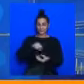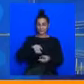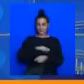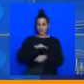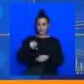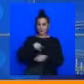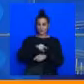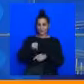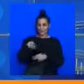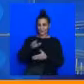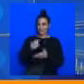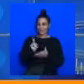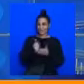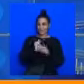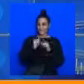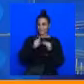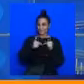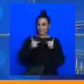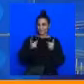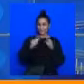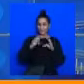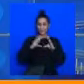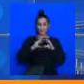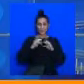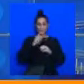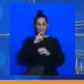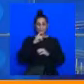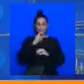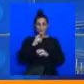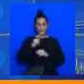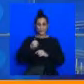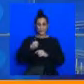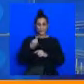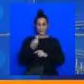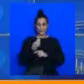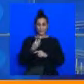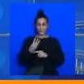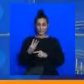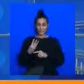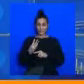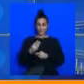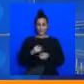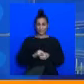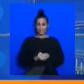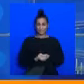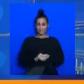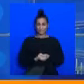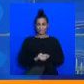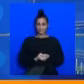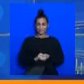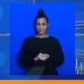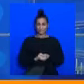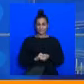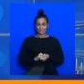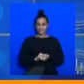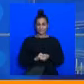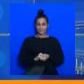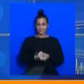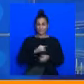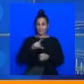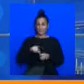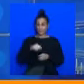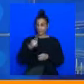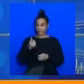girando, você chamando, a sorte chegando. Bola verde, número 23. Verde, 23.